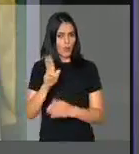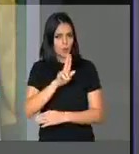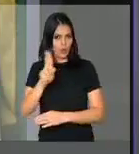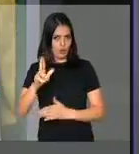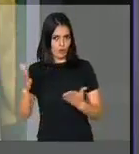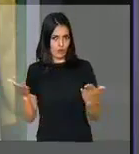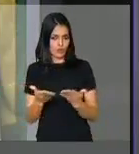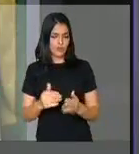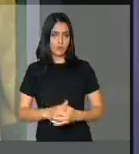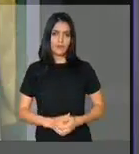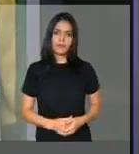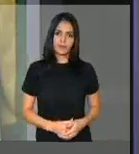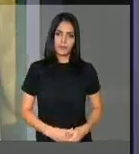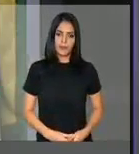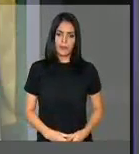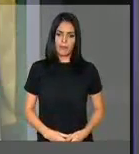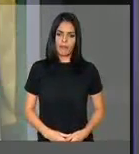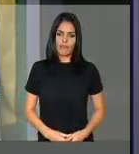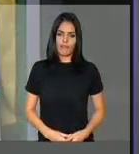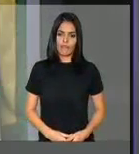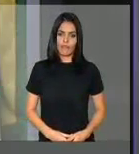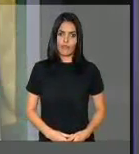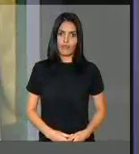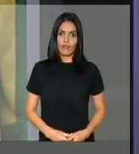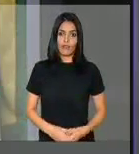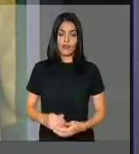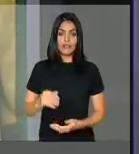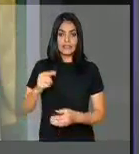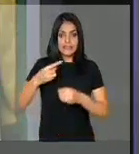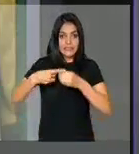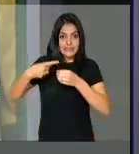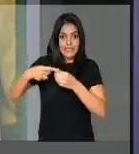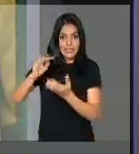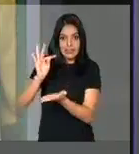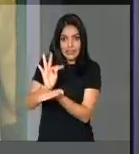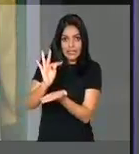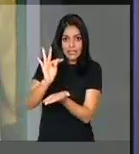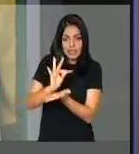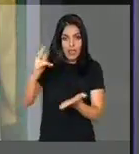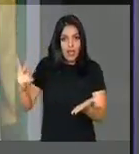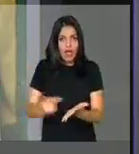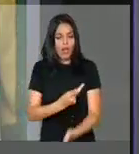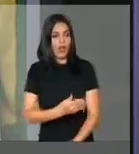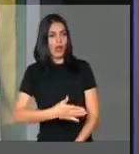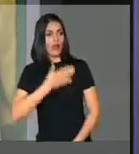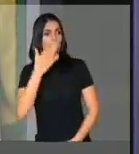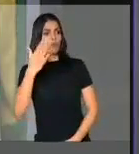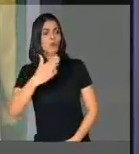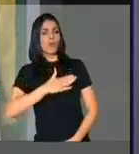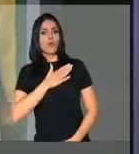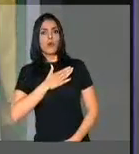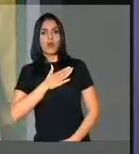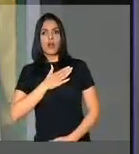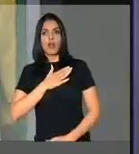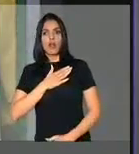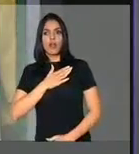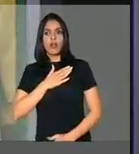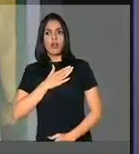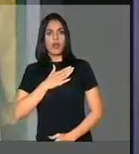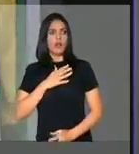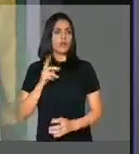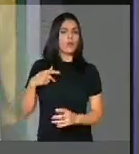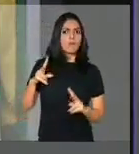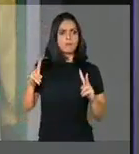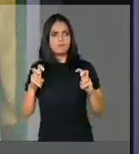À tarde, a cidade foi surpreendida com o incêndio. Parou, correu para as